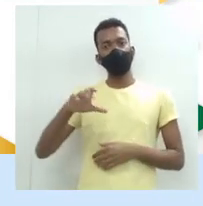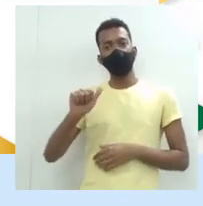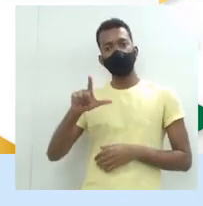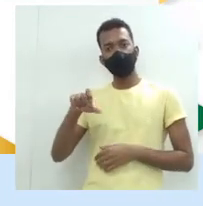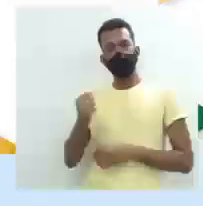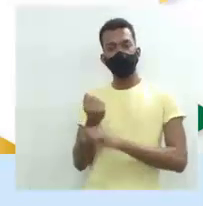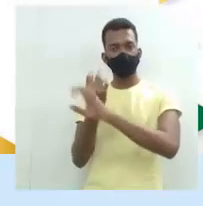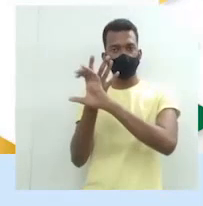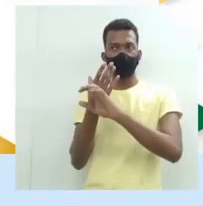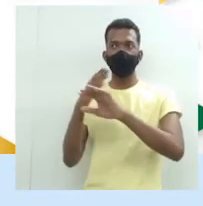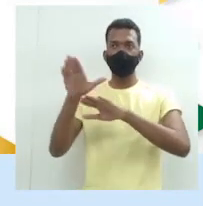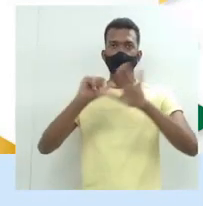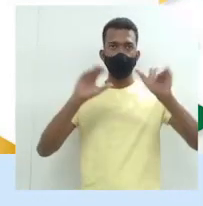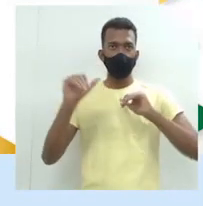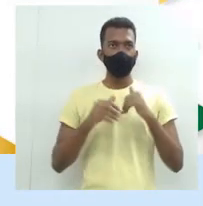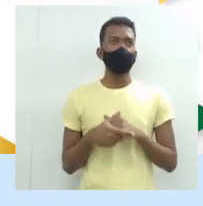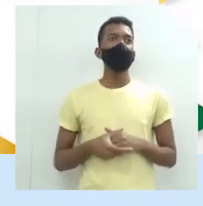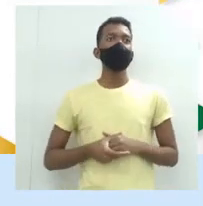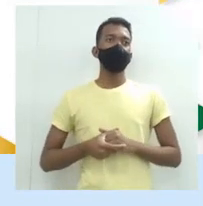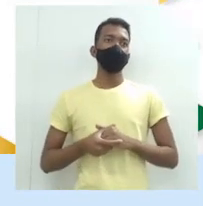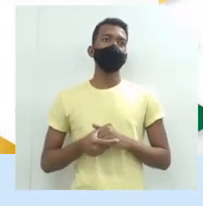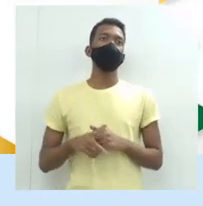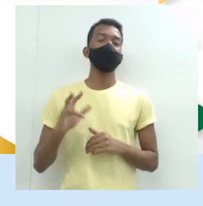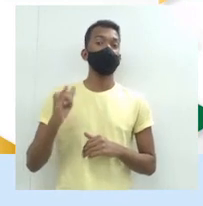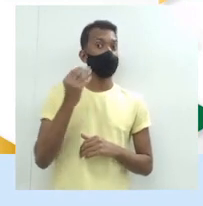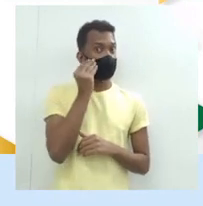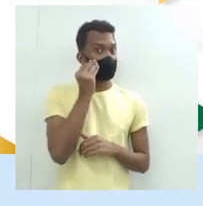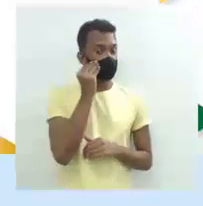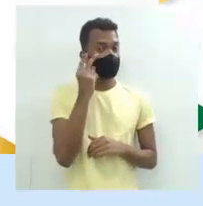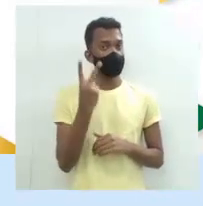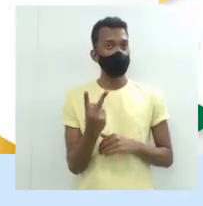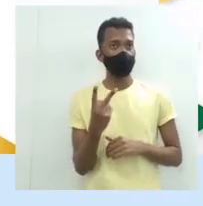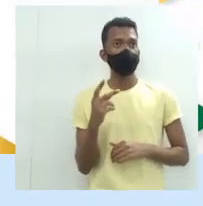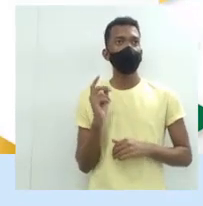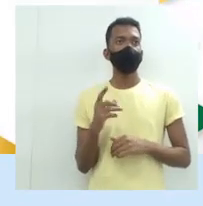são chamadas, e a gente vai se atentar a dois dados,